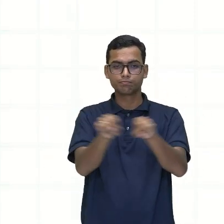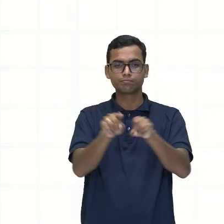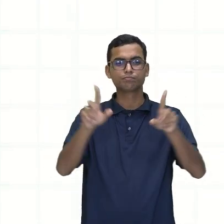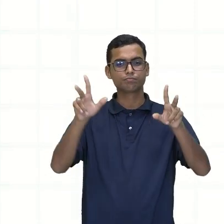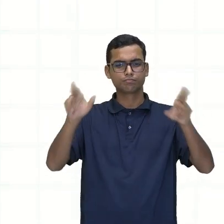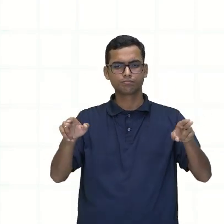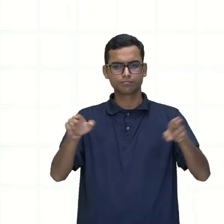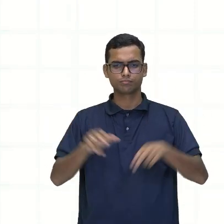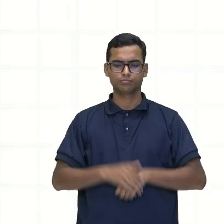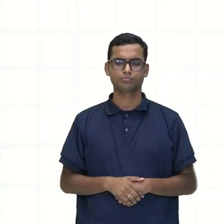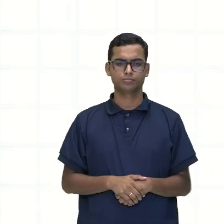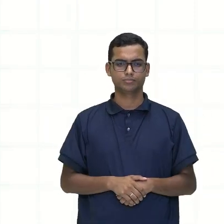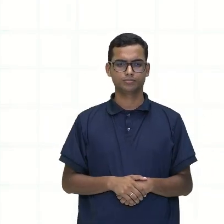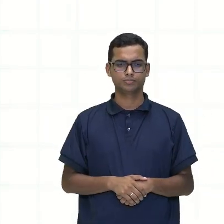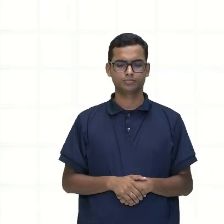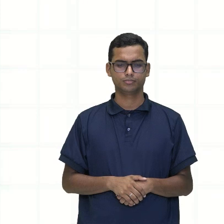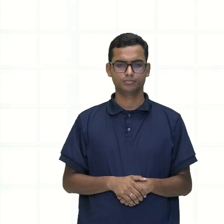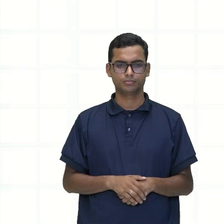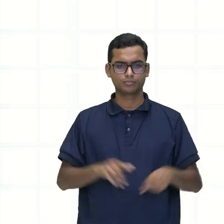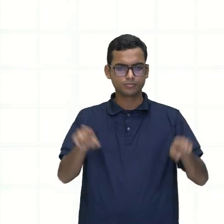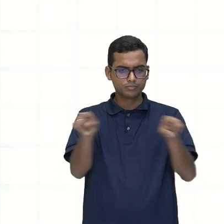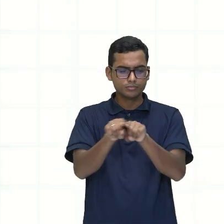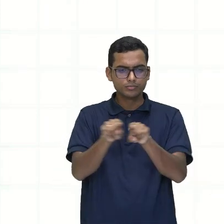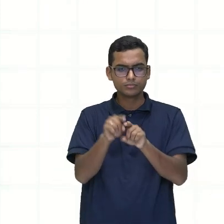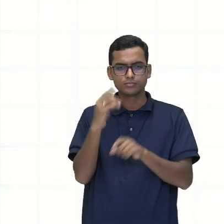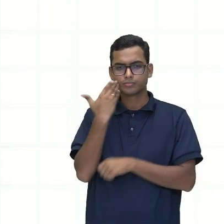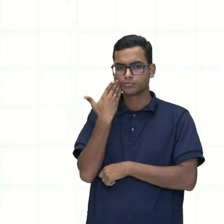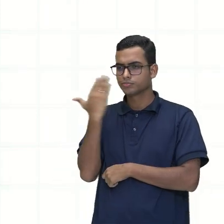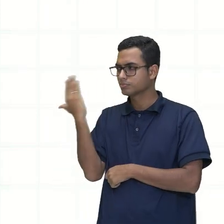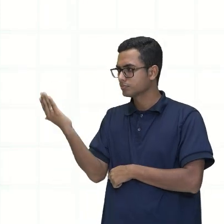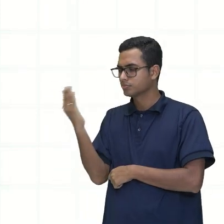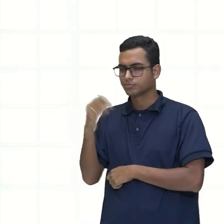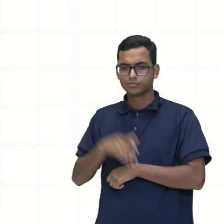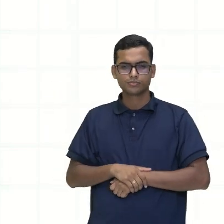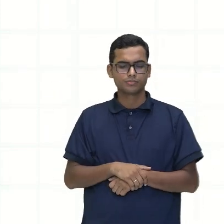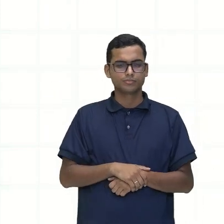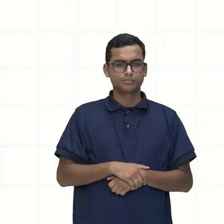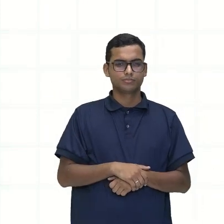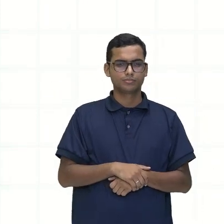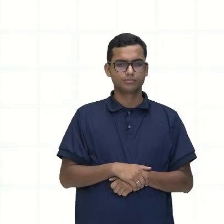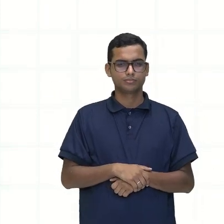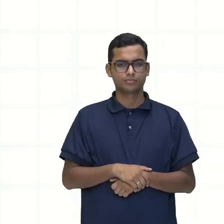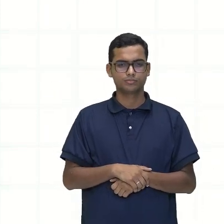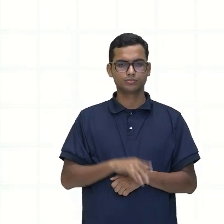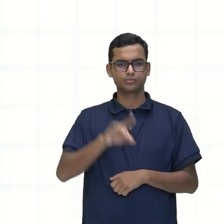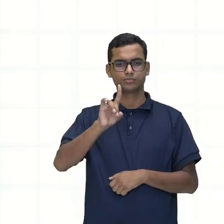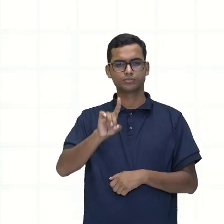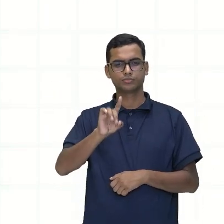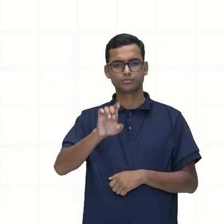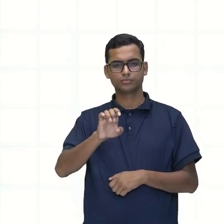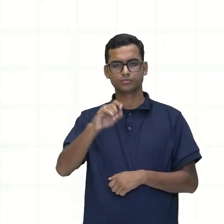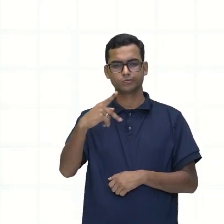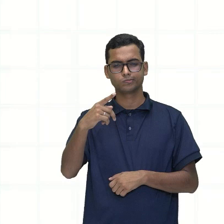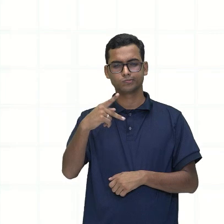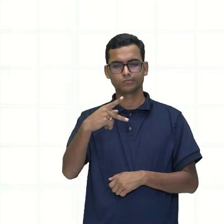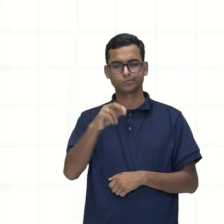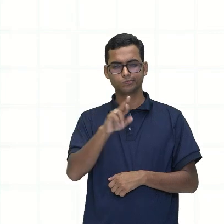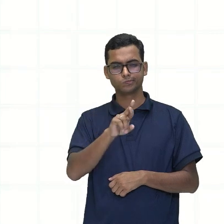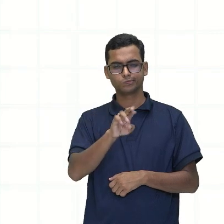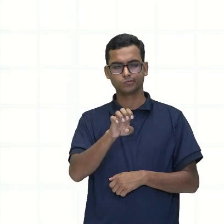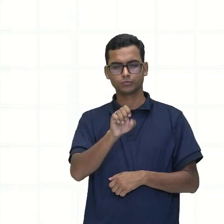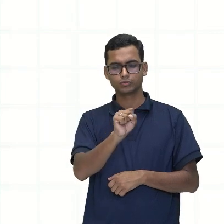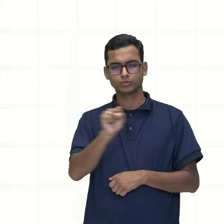todo o texto, ou as palavras que se relacionam a ela, ó. Por exemplo, depressive, depressivo,